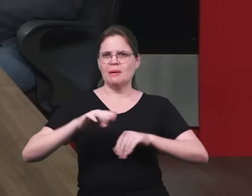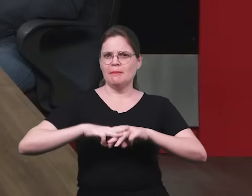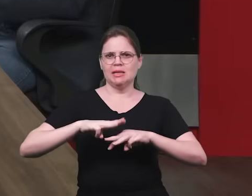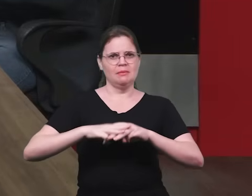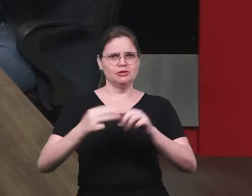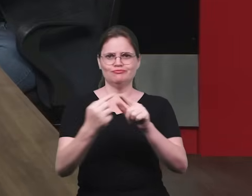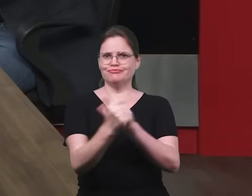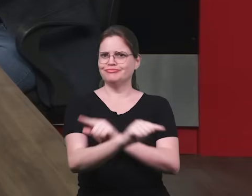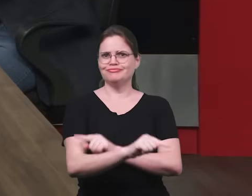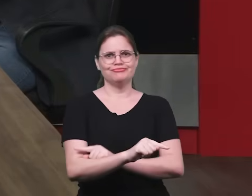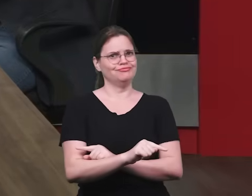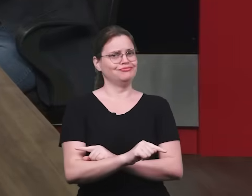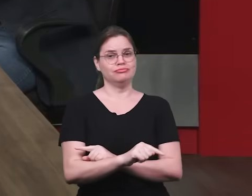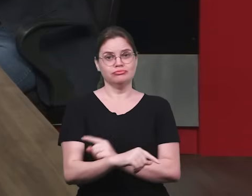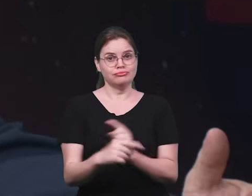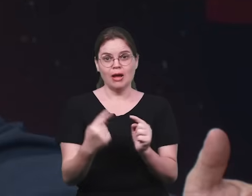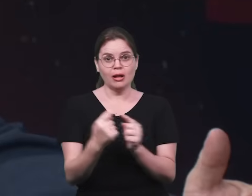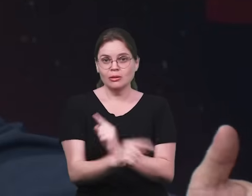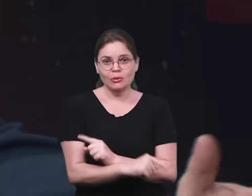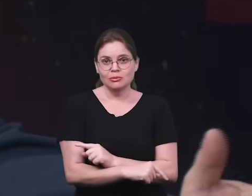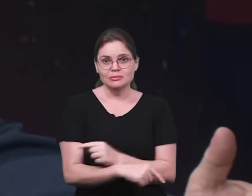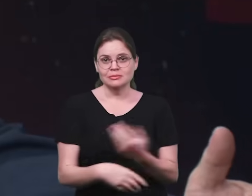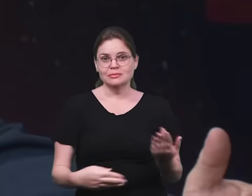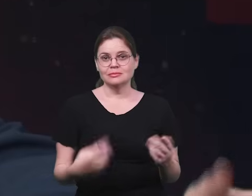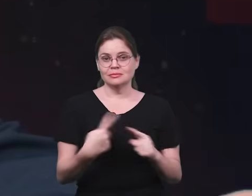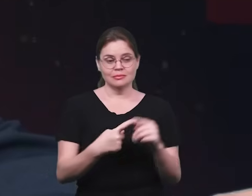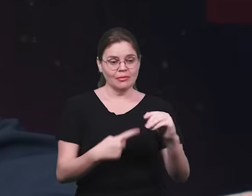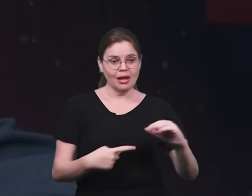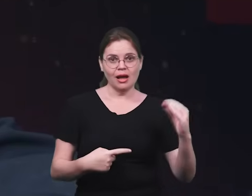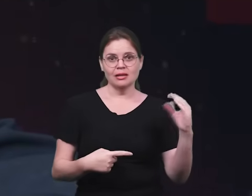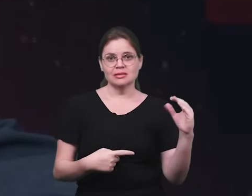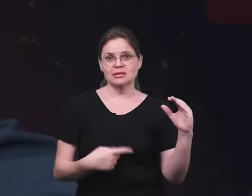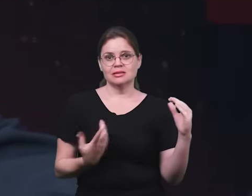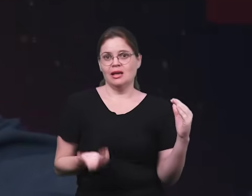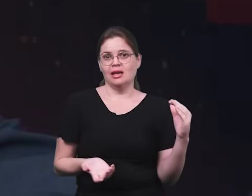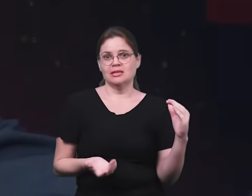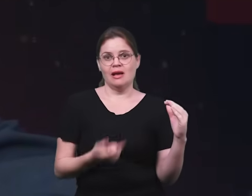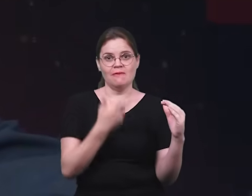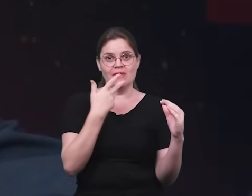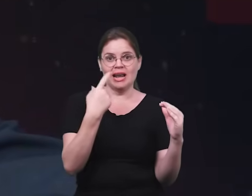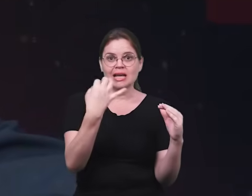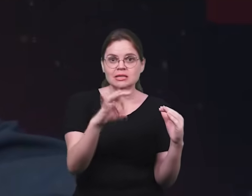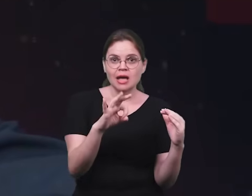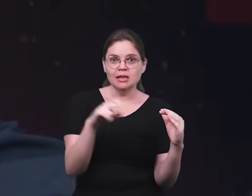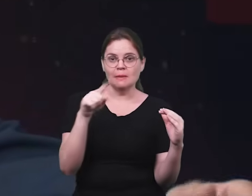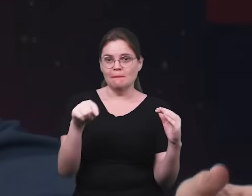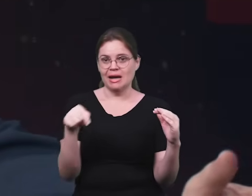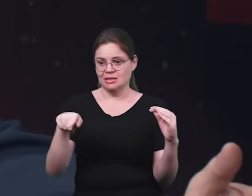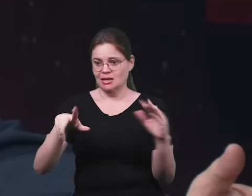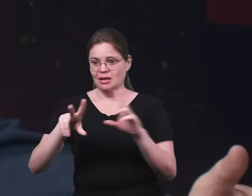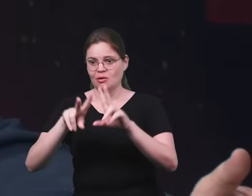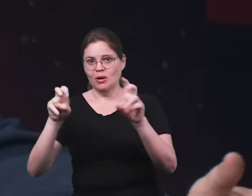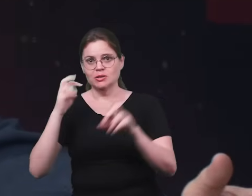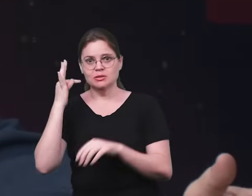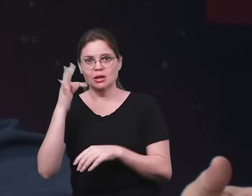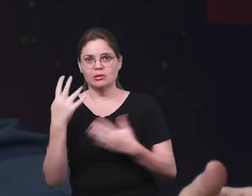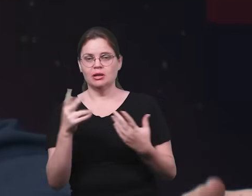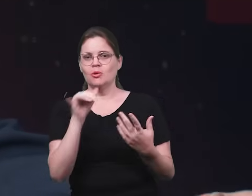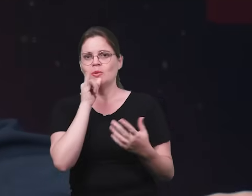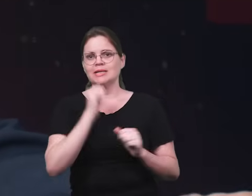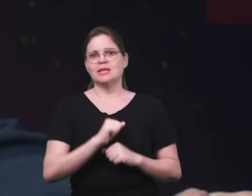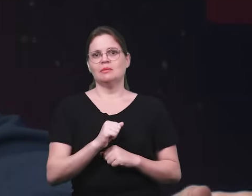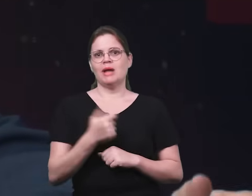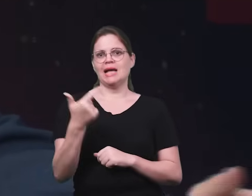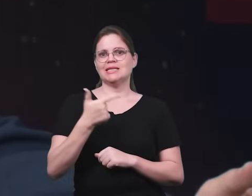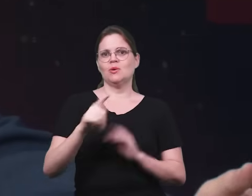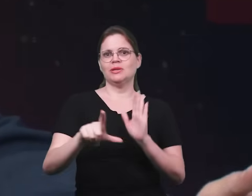que a nossa própria ciência diz como certo. Então, a gente esbarra, por exemplo, na segunda lei da termodinâmica, como